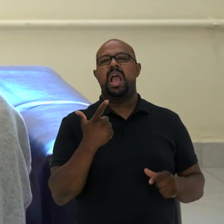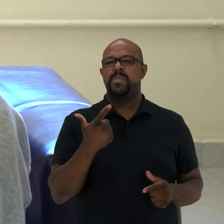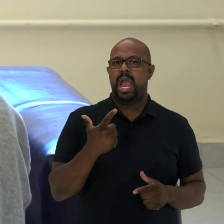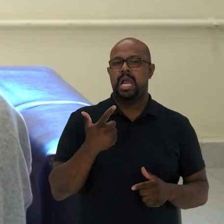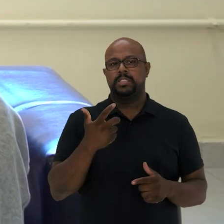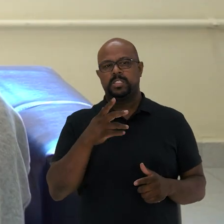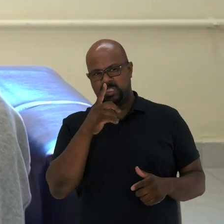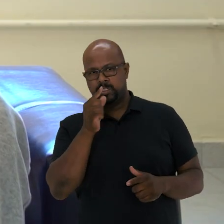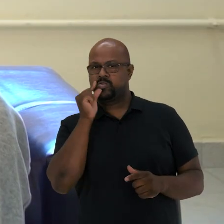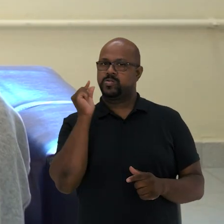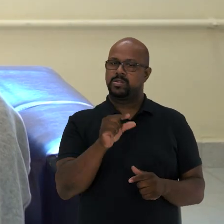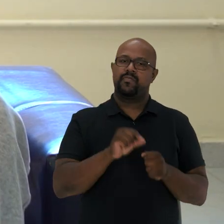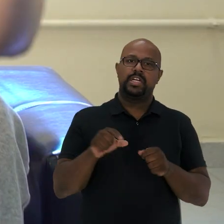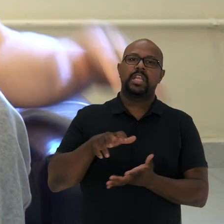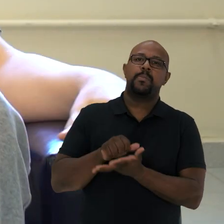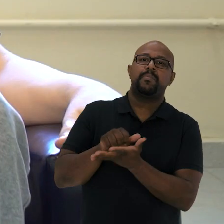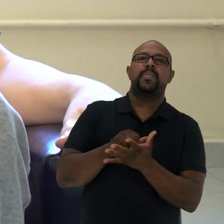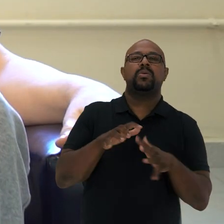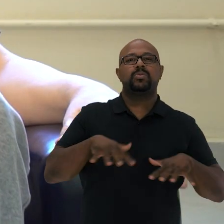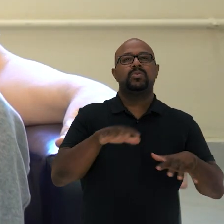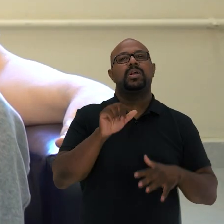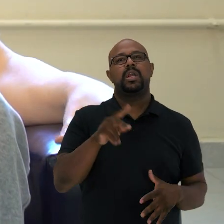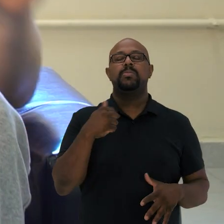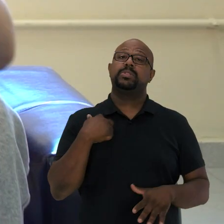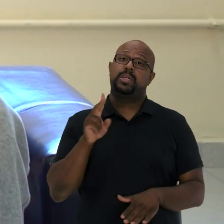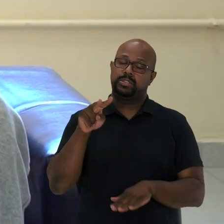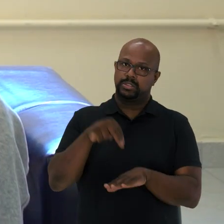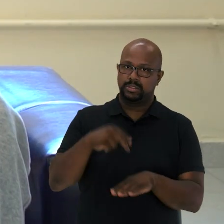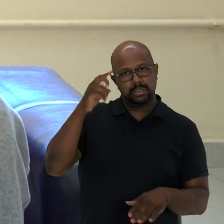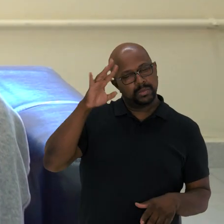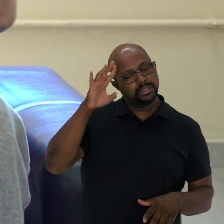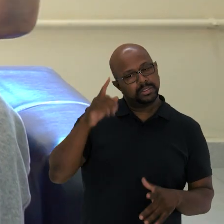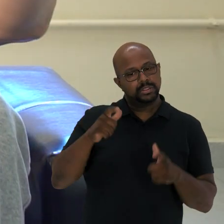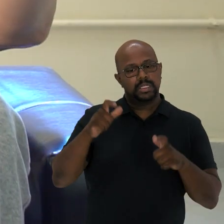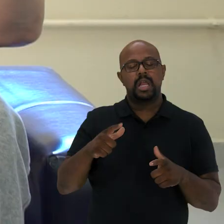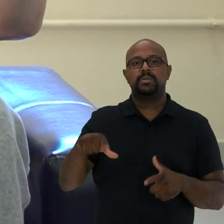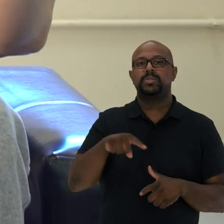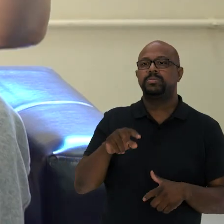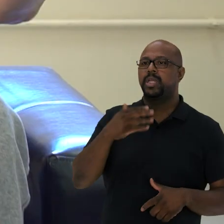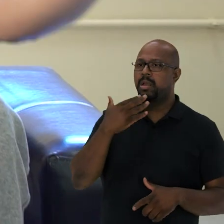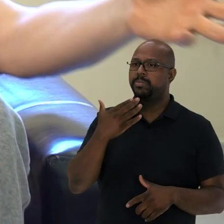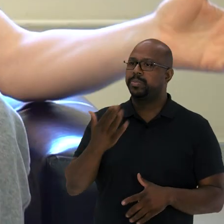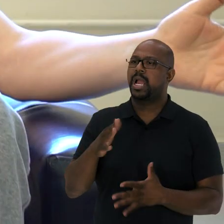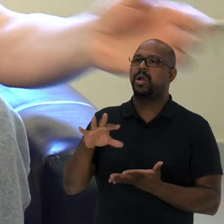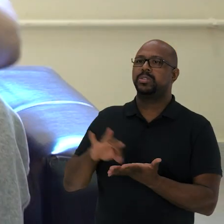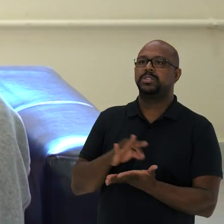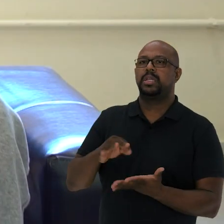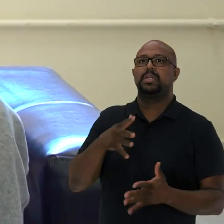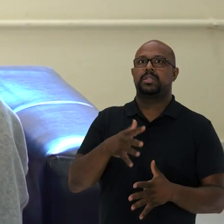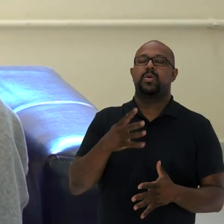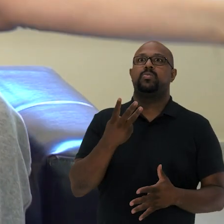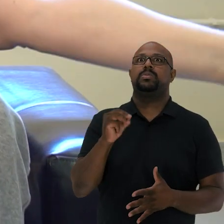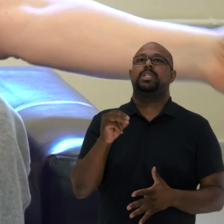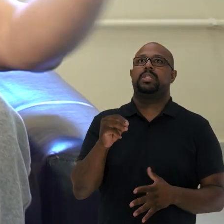provavelmente ameaças de fazer o mapeamento no campo. Então a gente ia para o campo, imagina, tu chega num campo de uma pessoa, pede autorização e